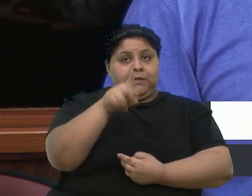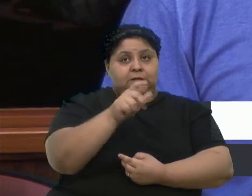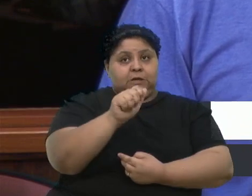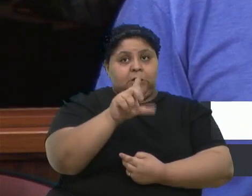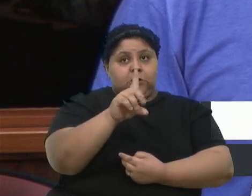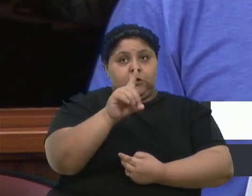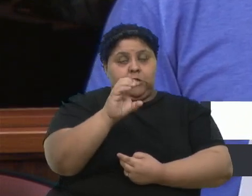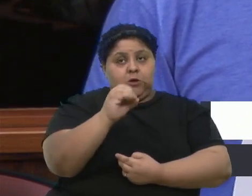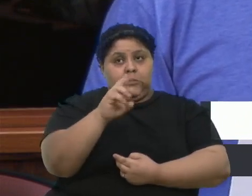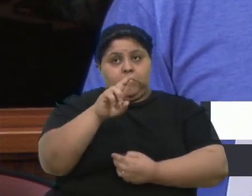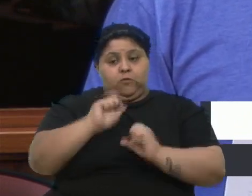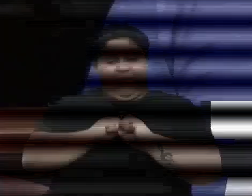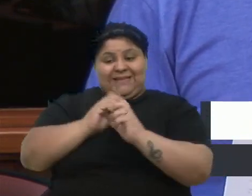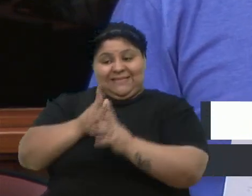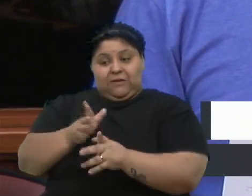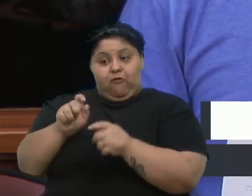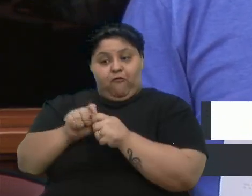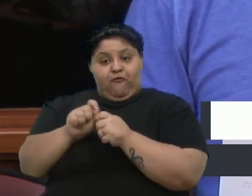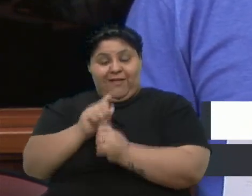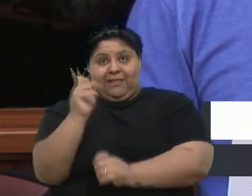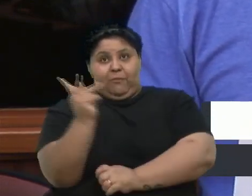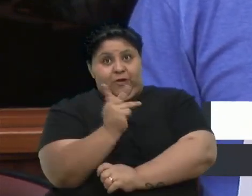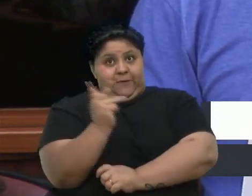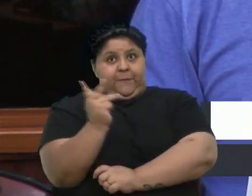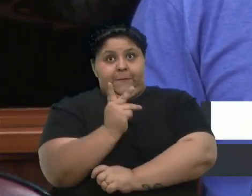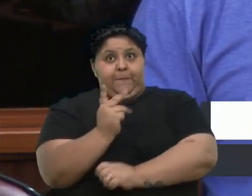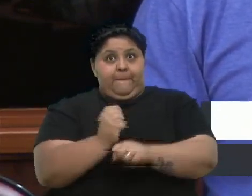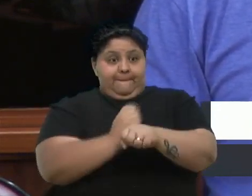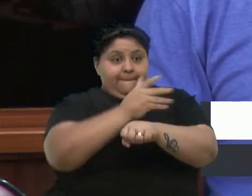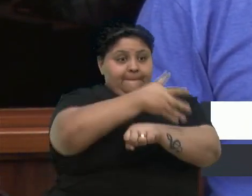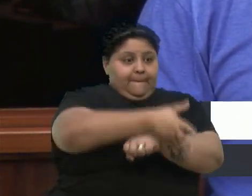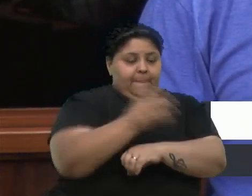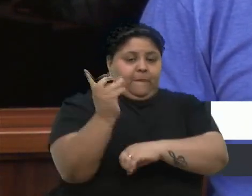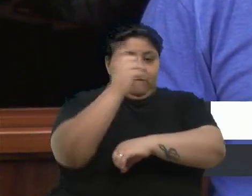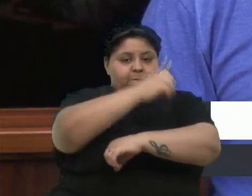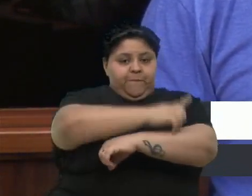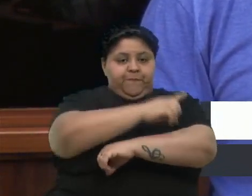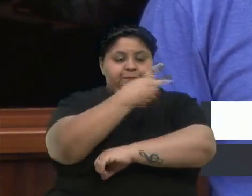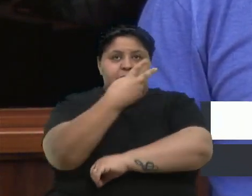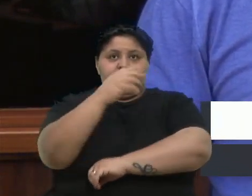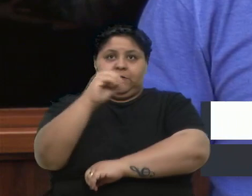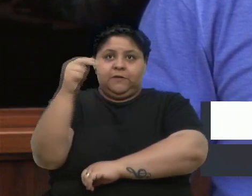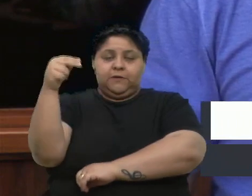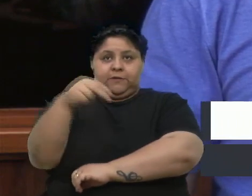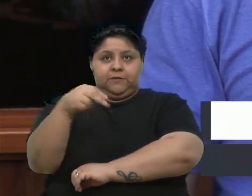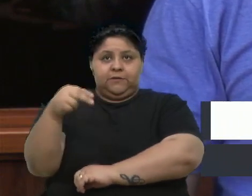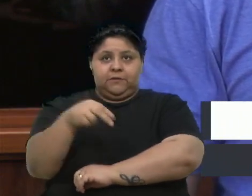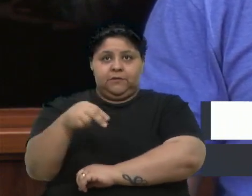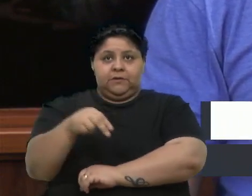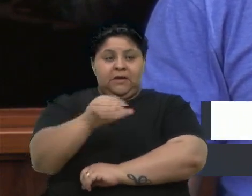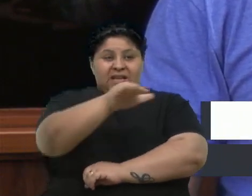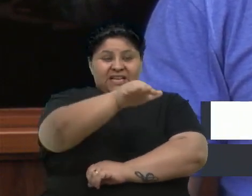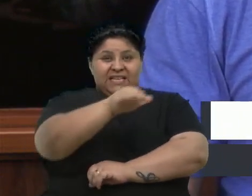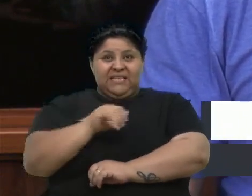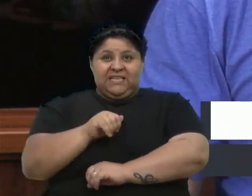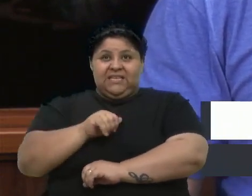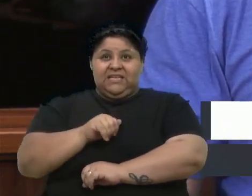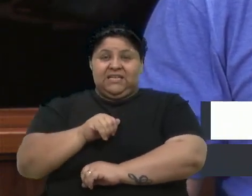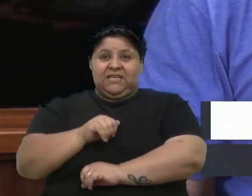ação realizada por eles na madrugada do dia 20 agora de novembro, eles abateram um drone